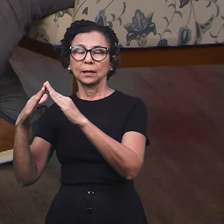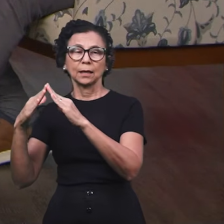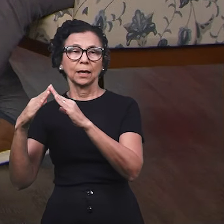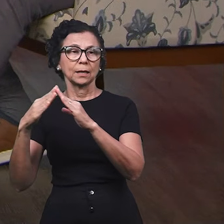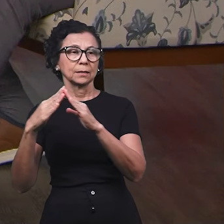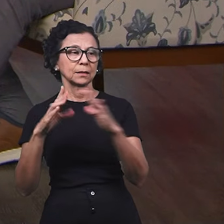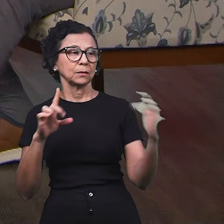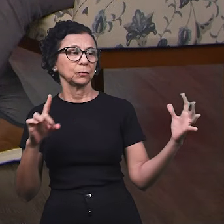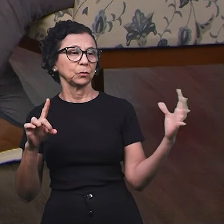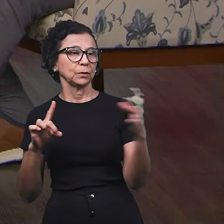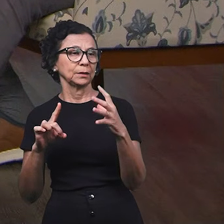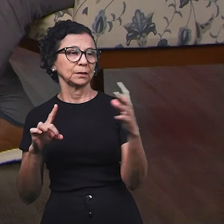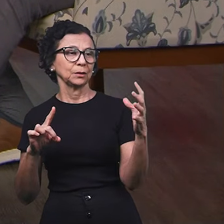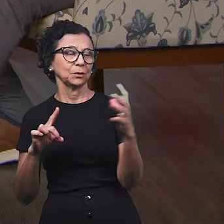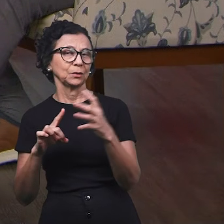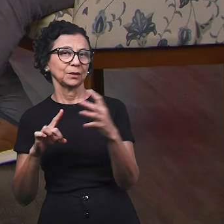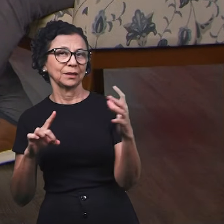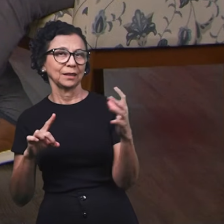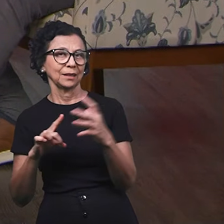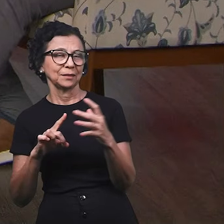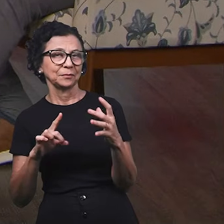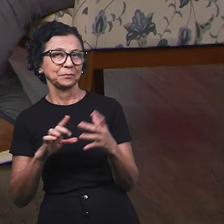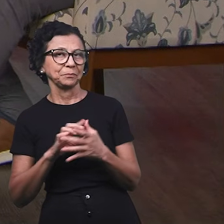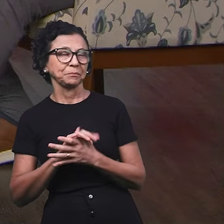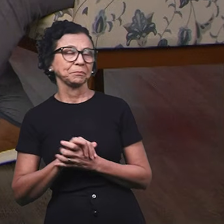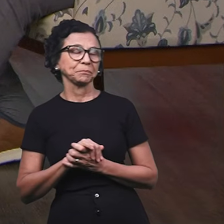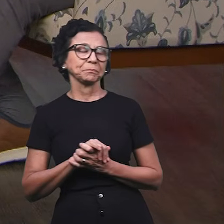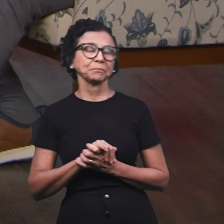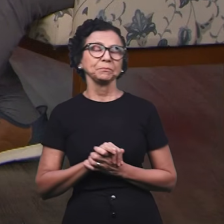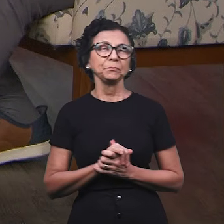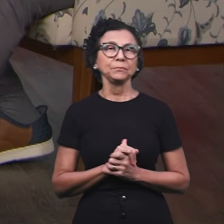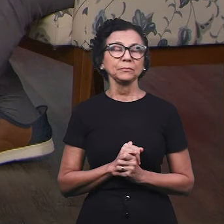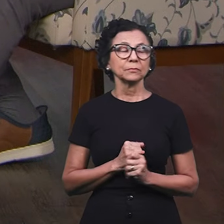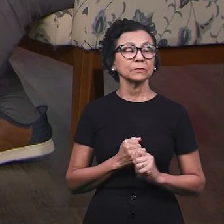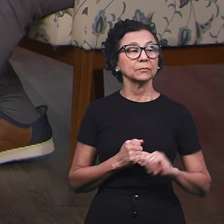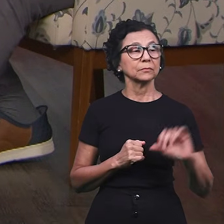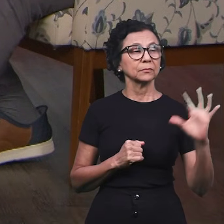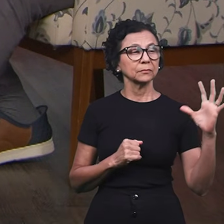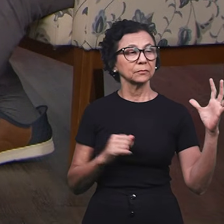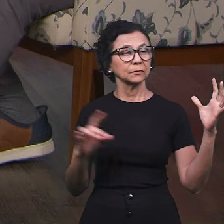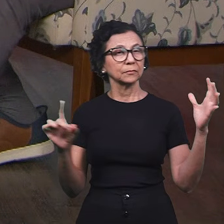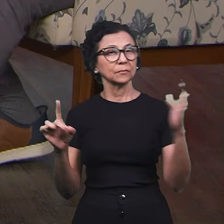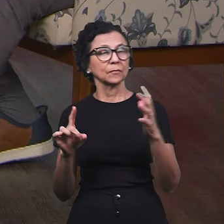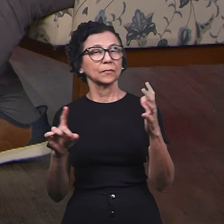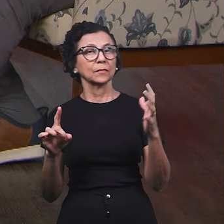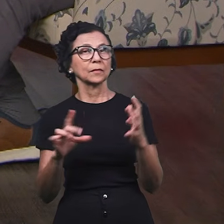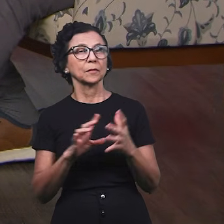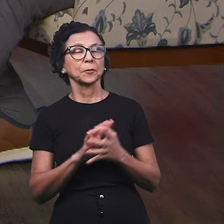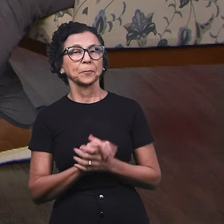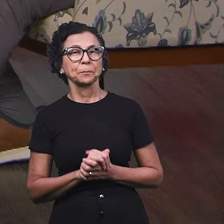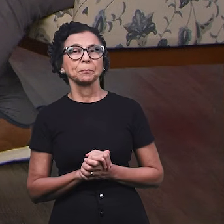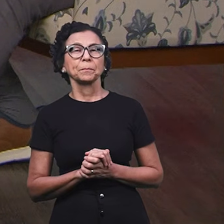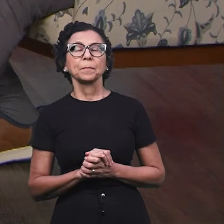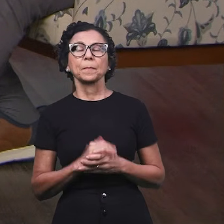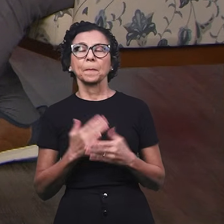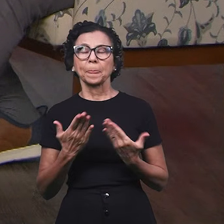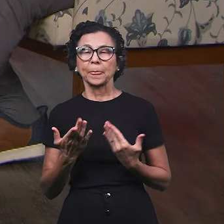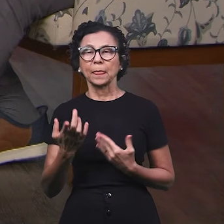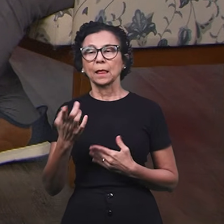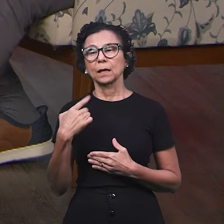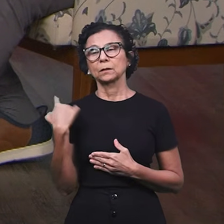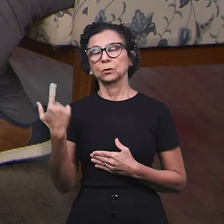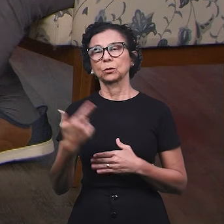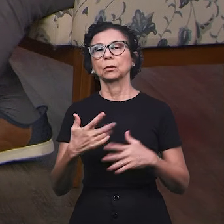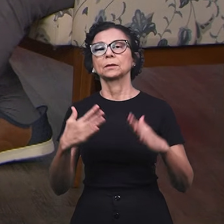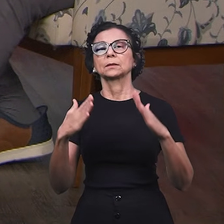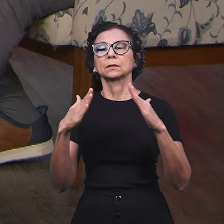bom. Deus. Glória a Segue Jesus. ele pega carona, vamos dizer Isso aí, assim, né? Ele é influenciado pelaquela planta. Exatamente. Então a nossa casa